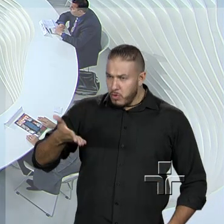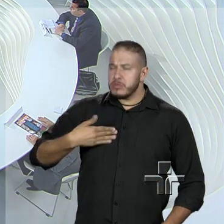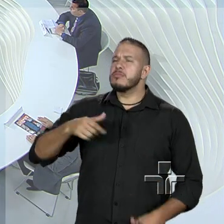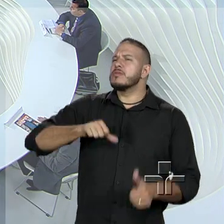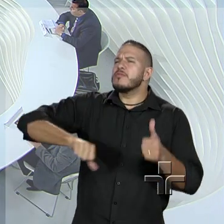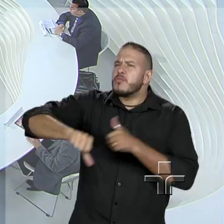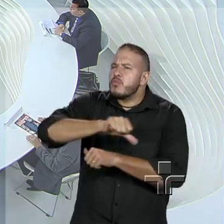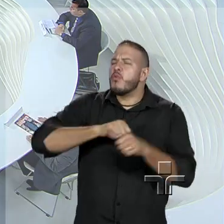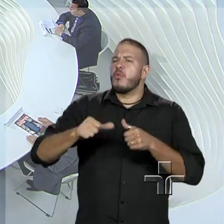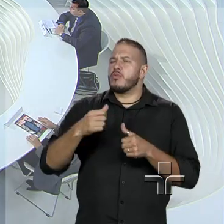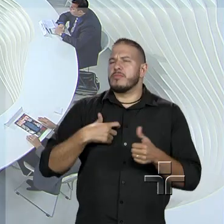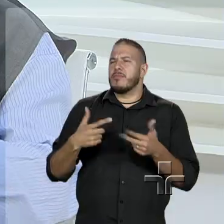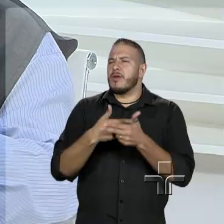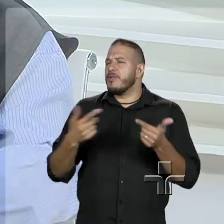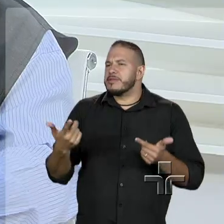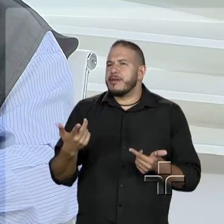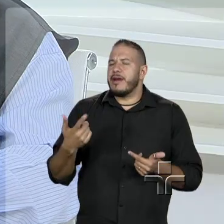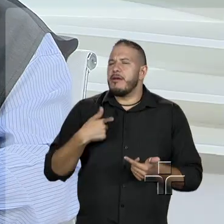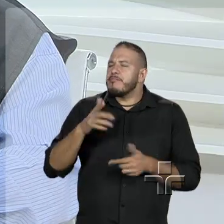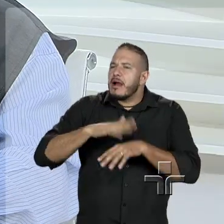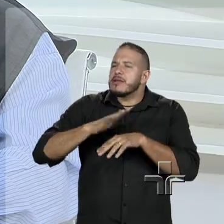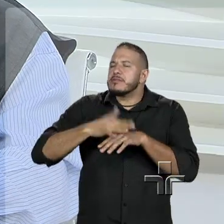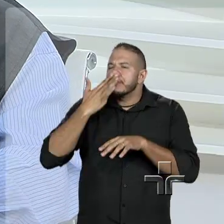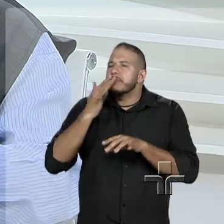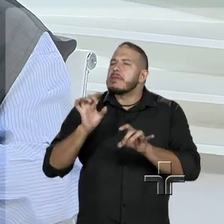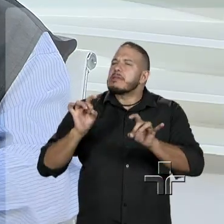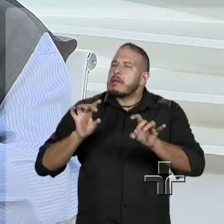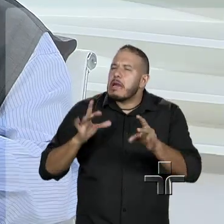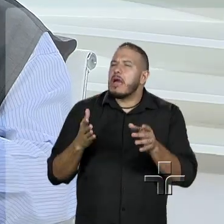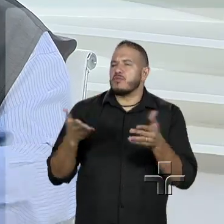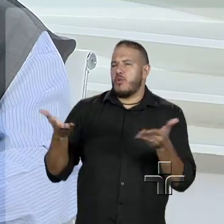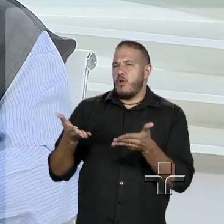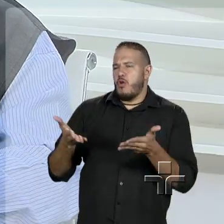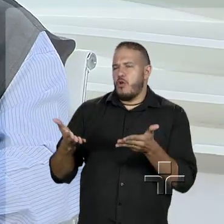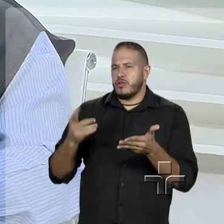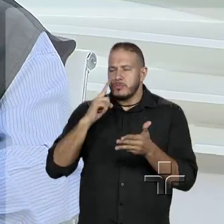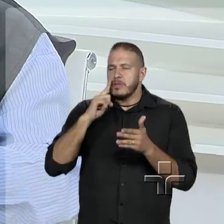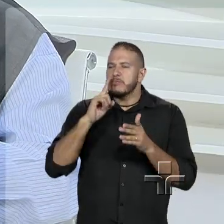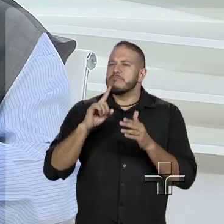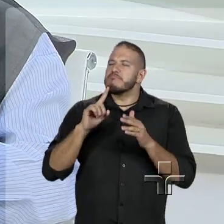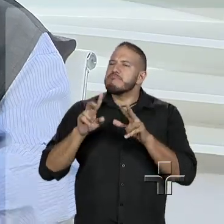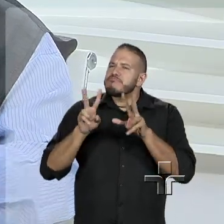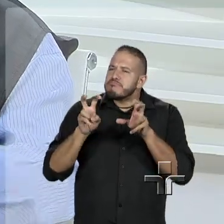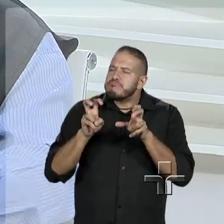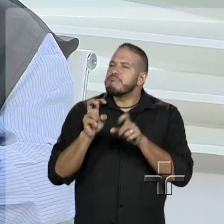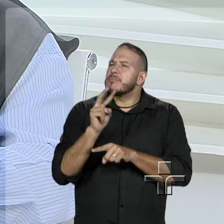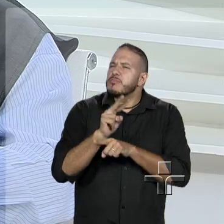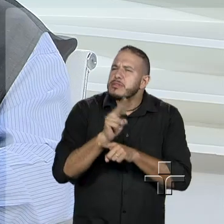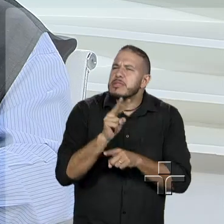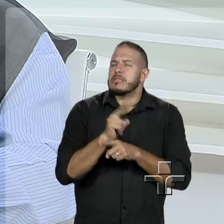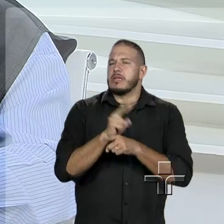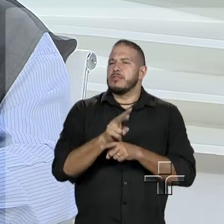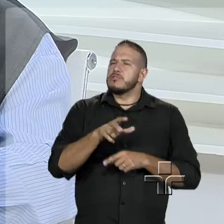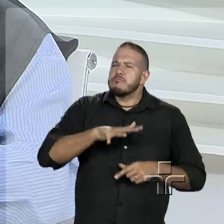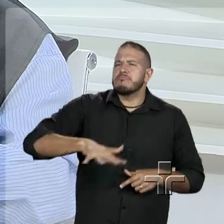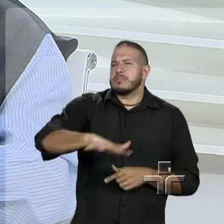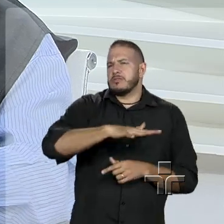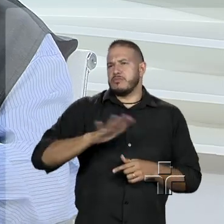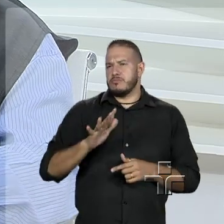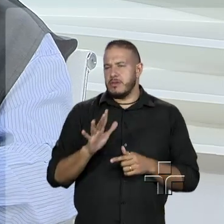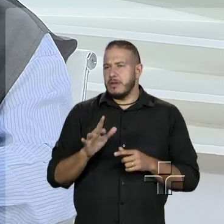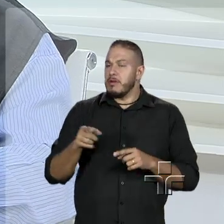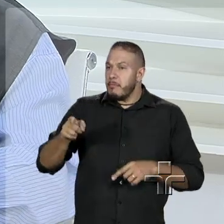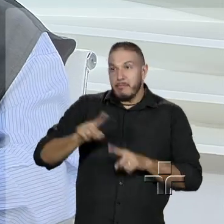num instrumento absolutamente técnico para uma defesa preventiva. De forma que eles